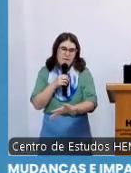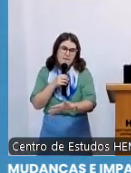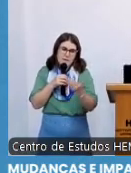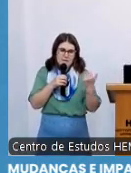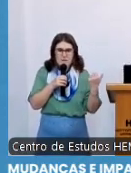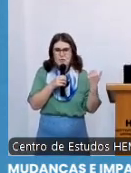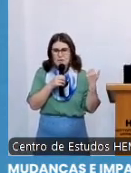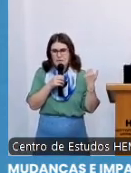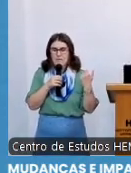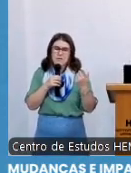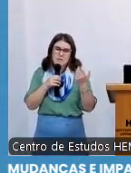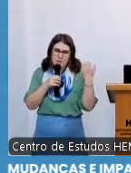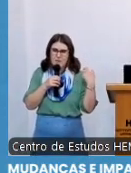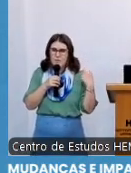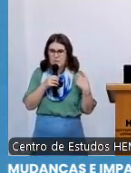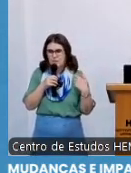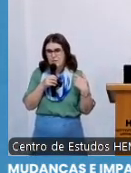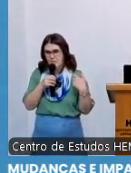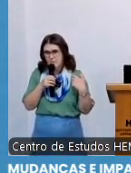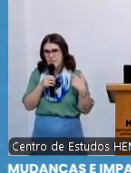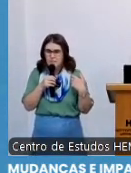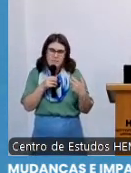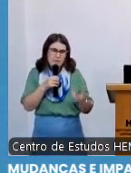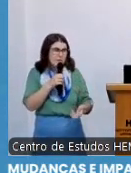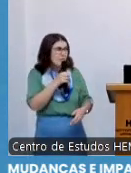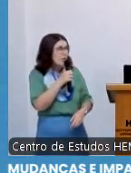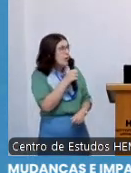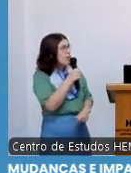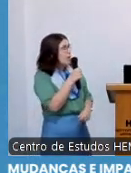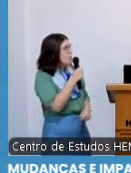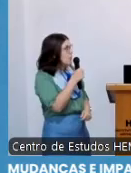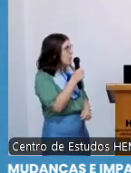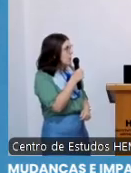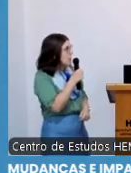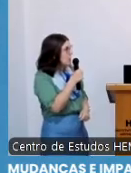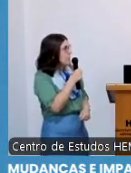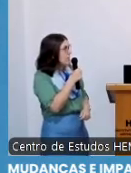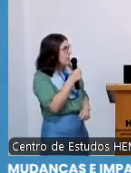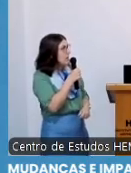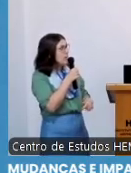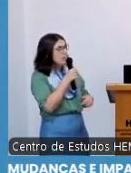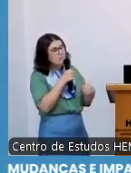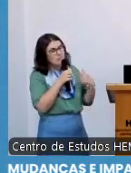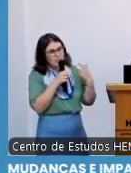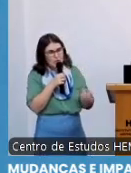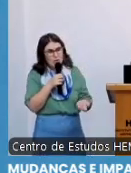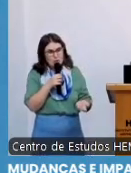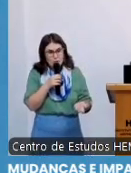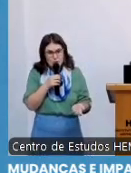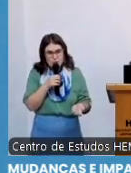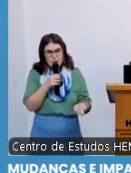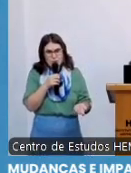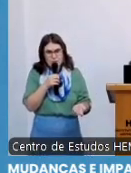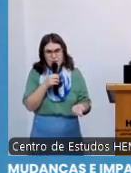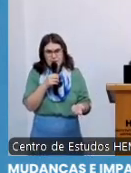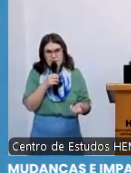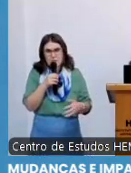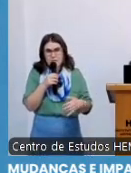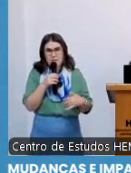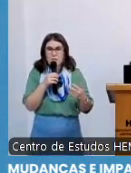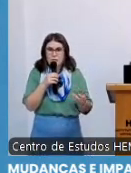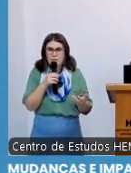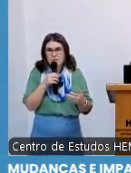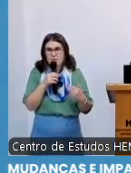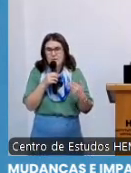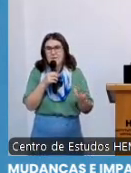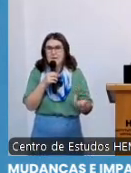CONEP fazia essa articulação também com seus CEPs de origem, né? E hoje a gente vê, então,